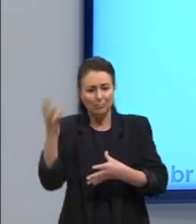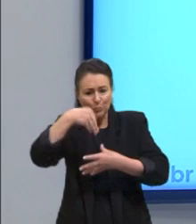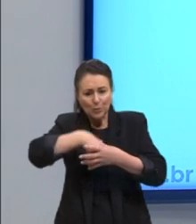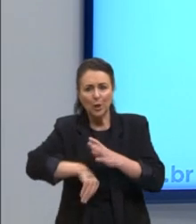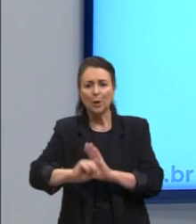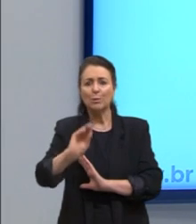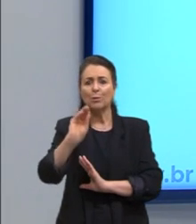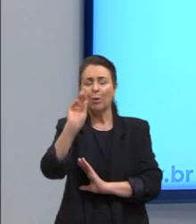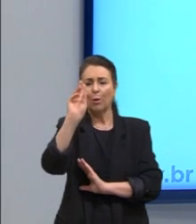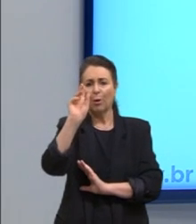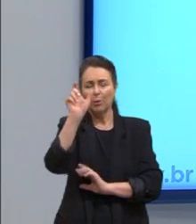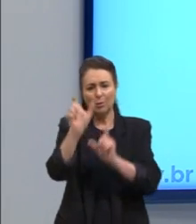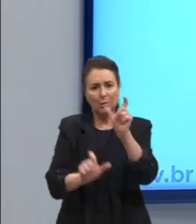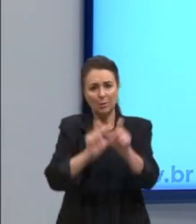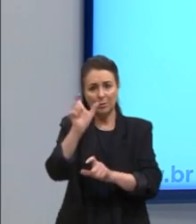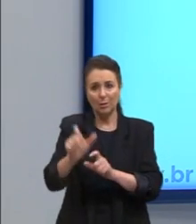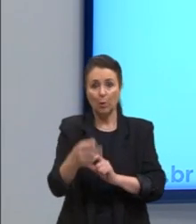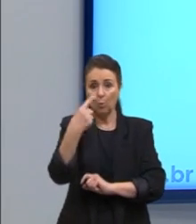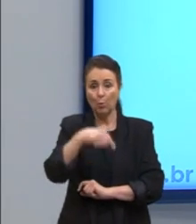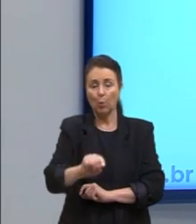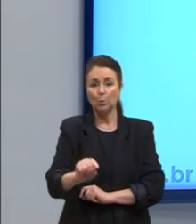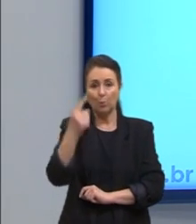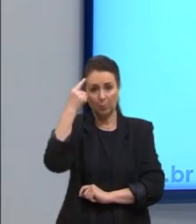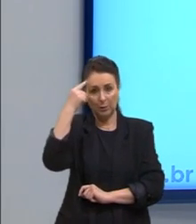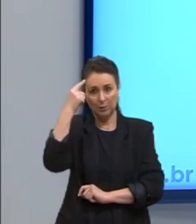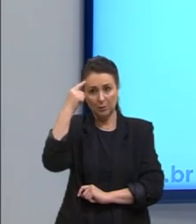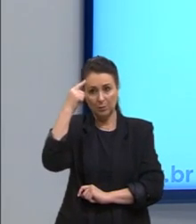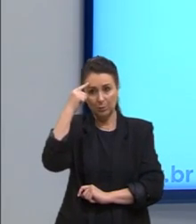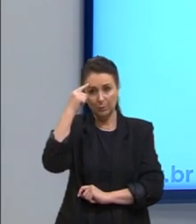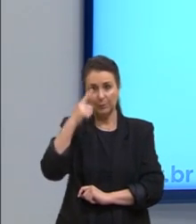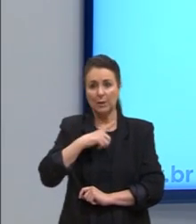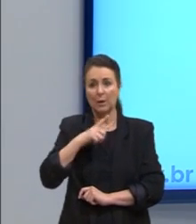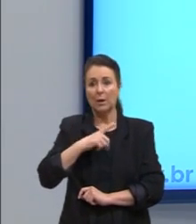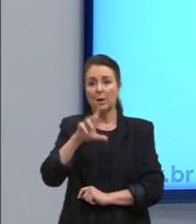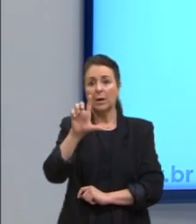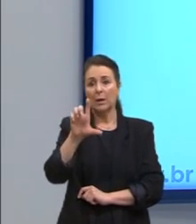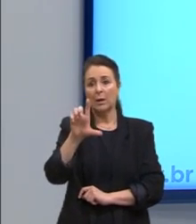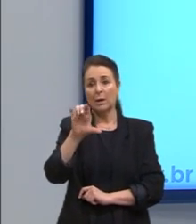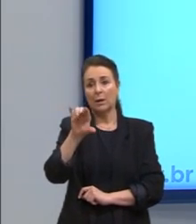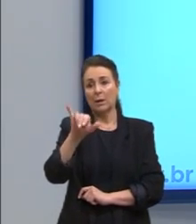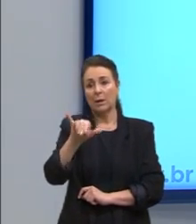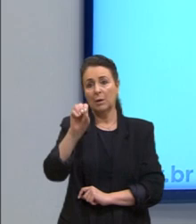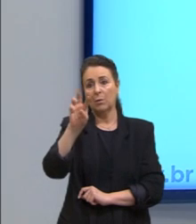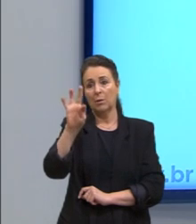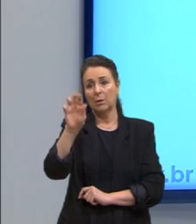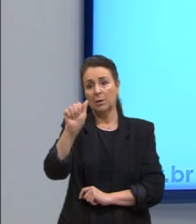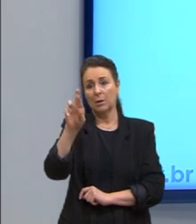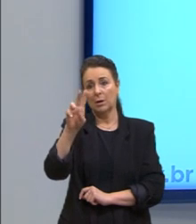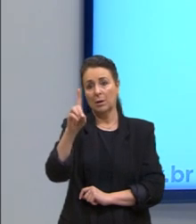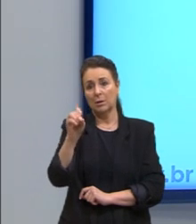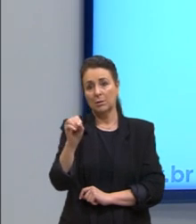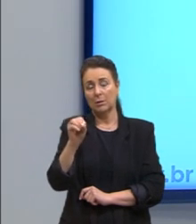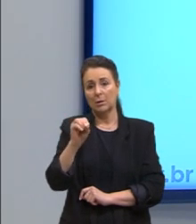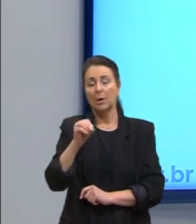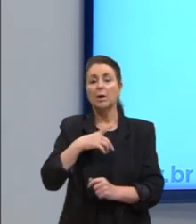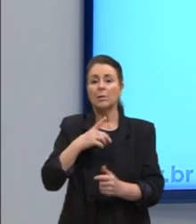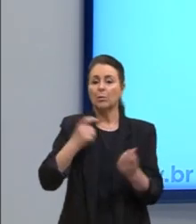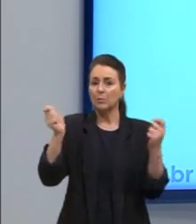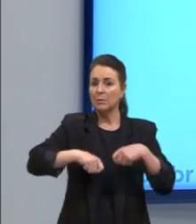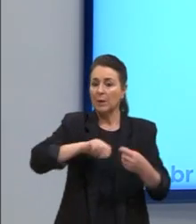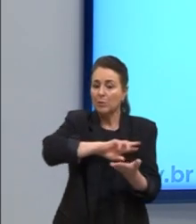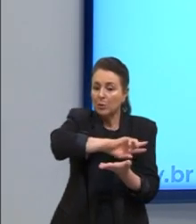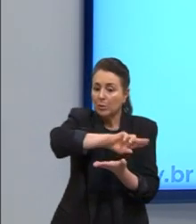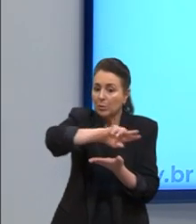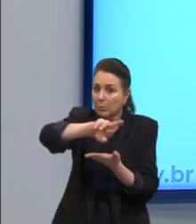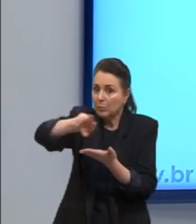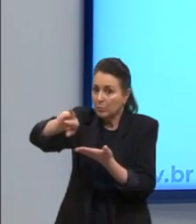outro Pensador lealdade um projeto moderno liquidado essas possibilidades da multiplicidade Ou